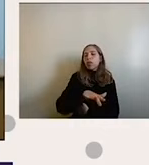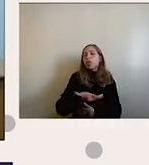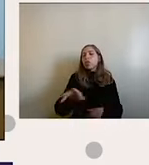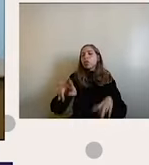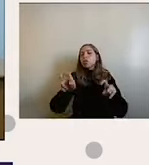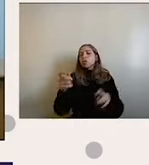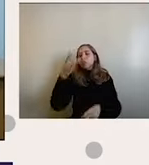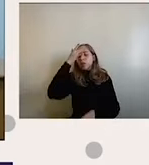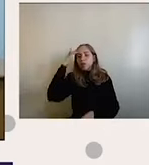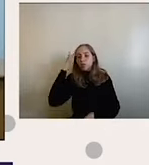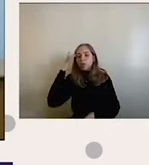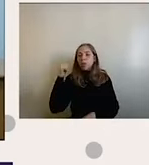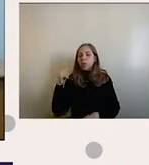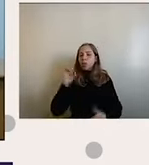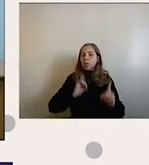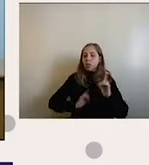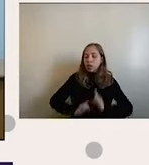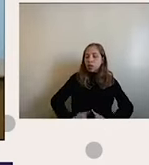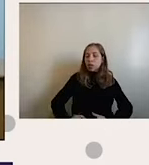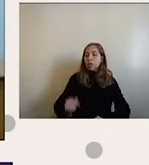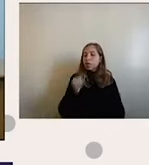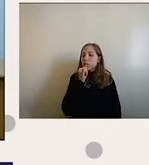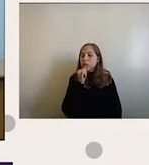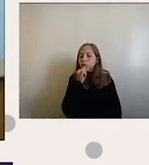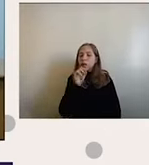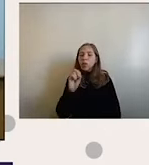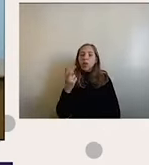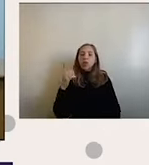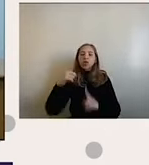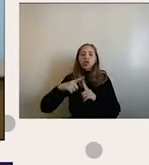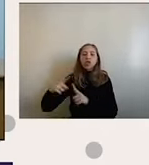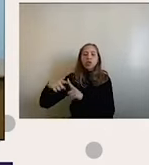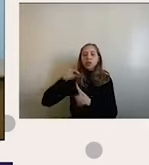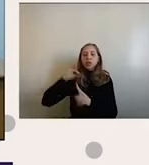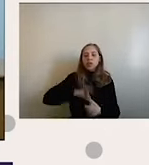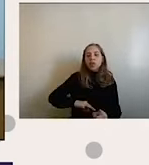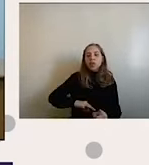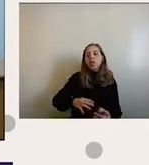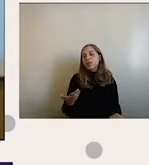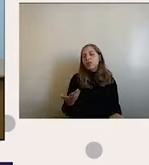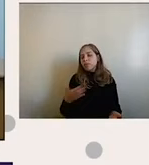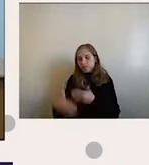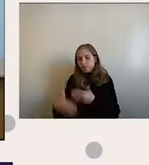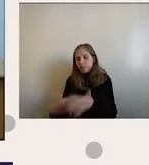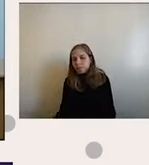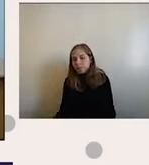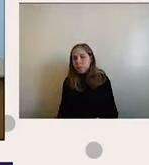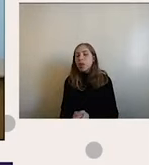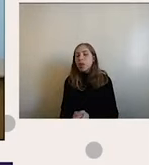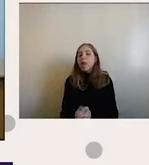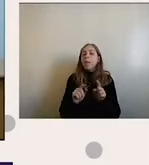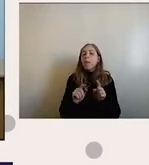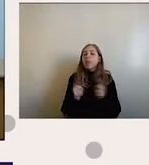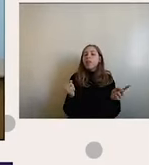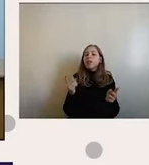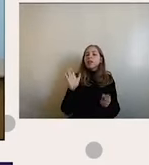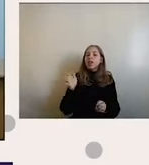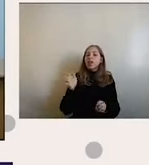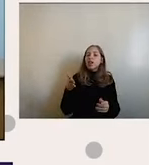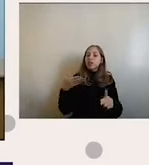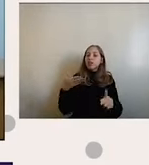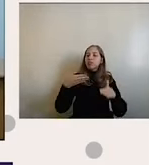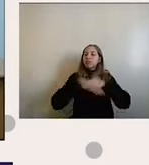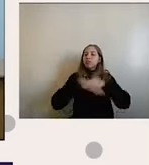por exemplo, ou para benefício de prestação continuada, enfim. Mas foi engavetado esse projeto de lei, né, em que o